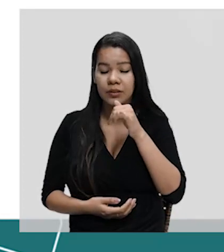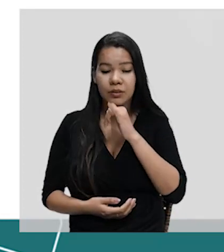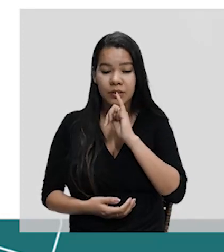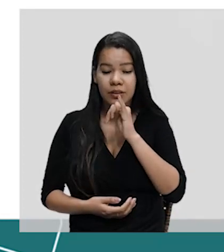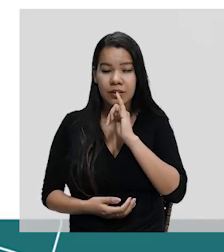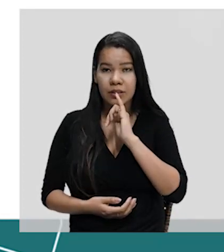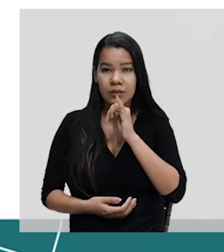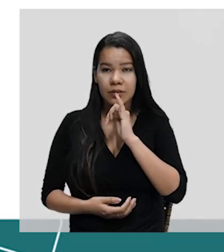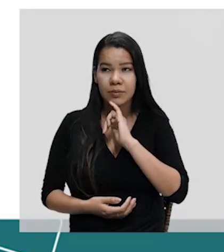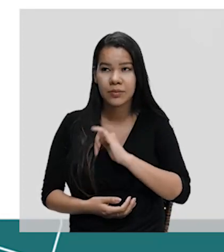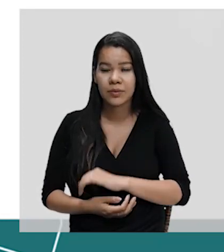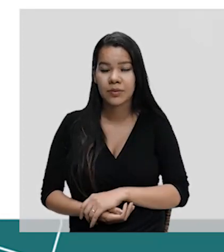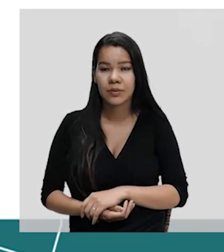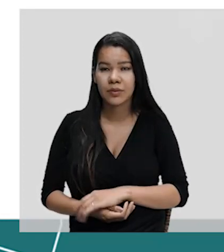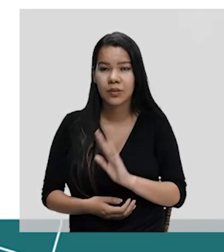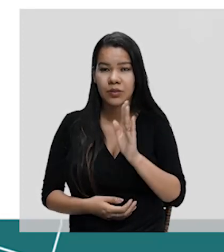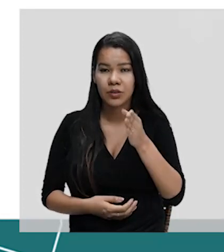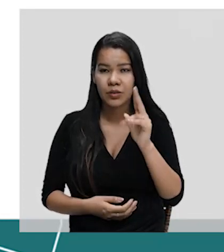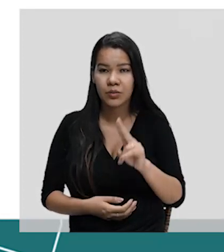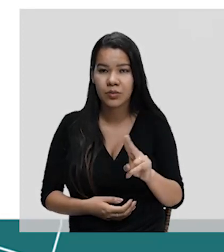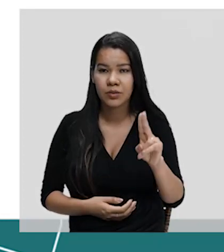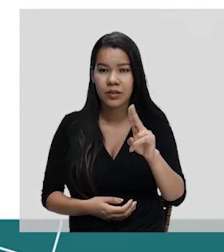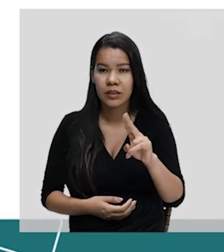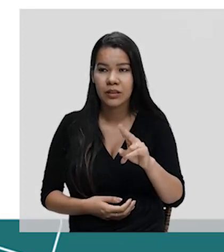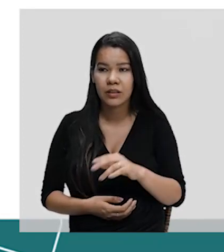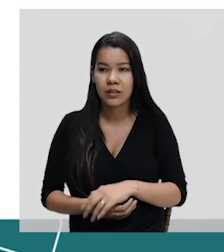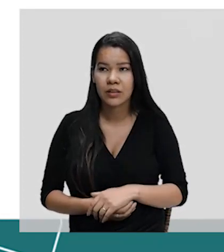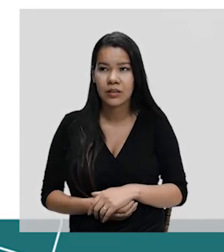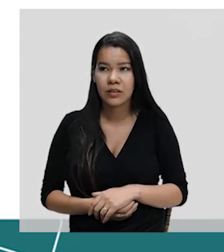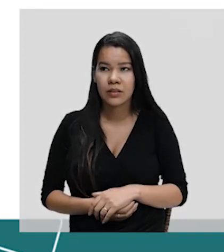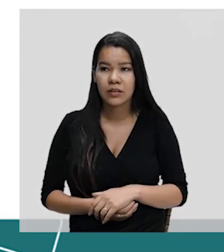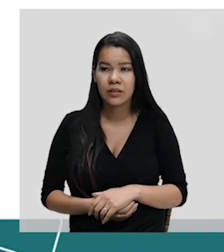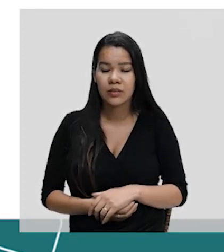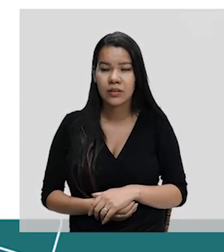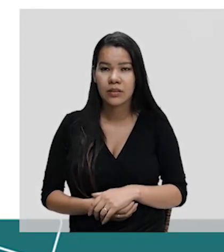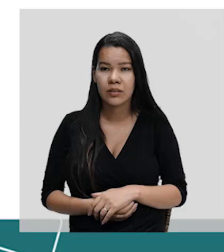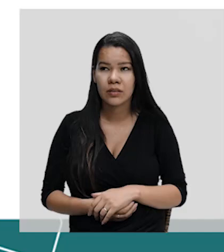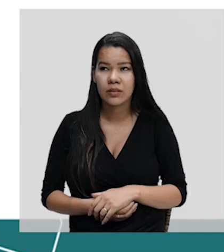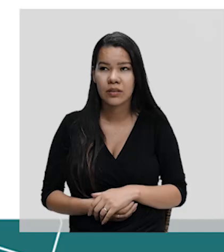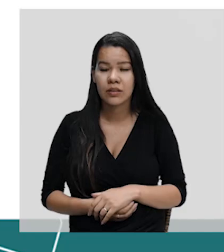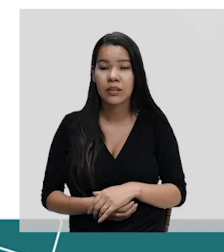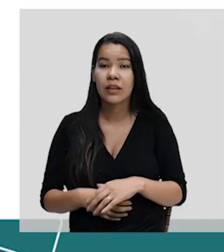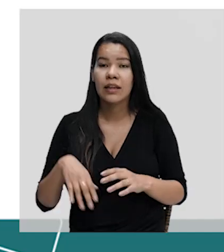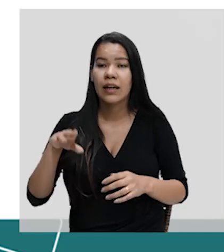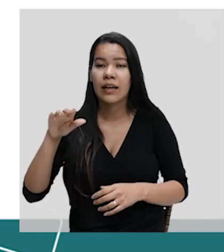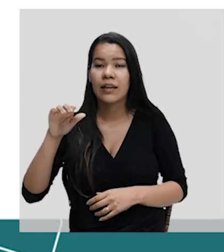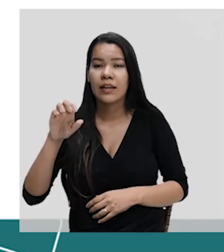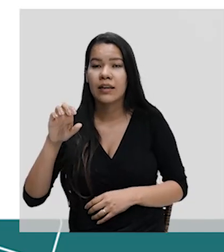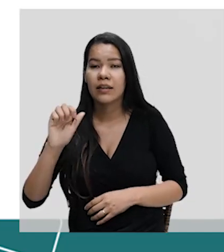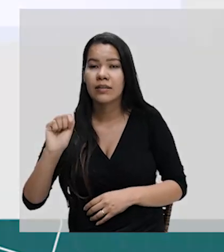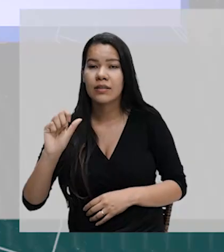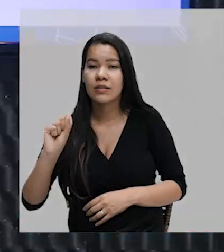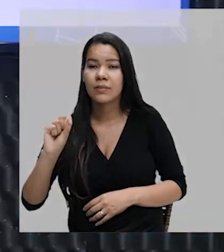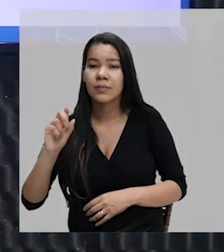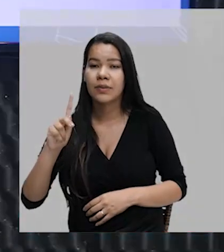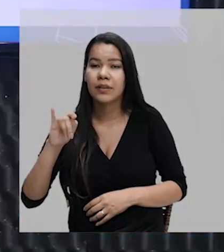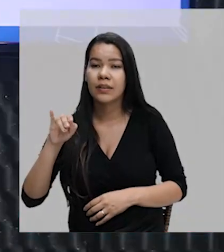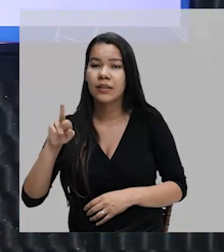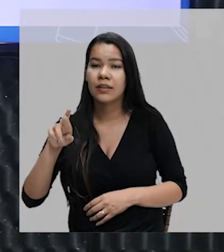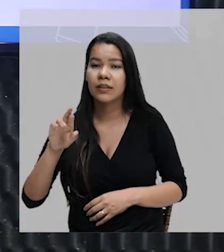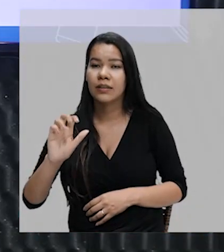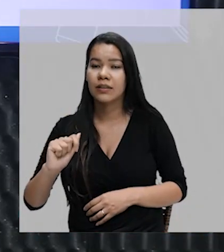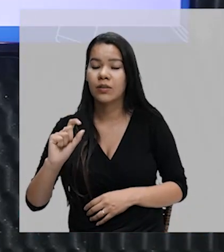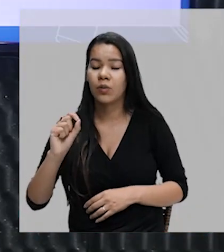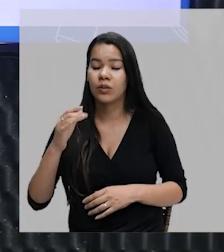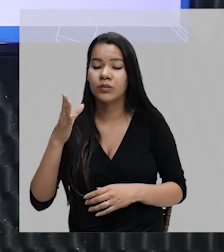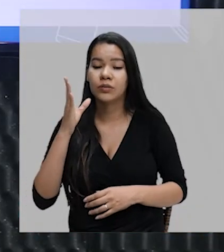da espira. Tá ok? O ímã, ele vai, quando ele tenta passar entre a espira, né, no centro da espira, a espira, ela